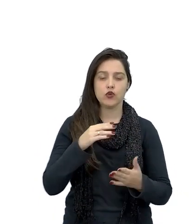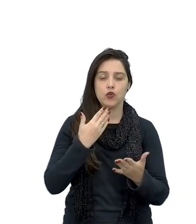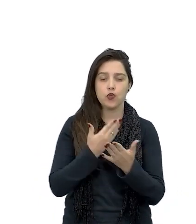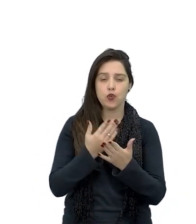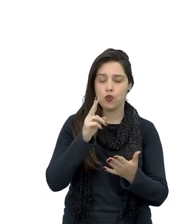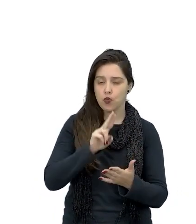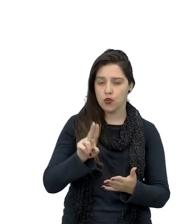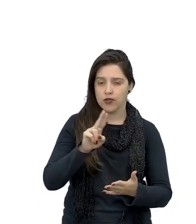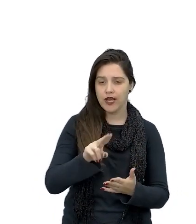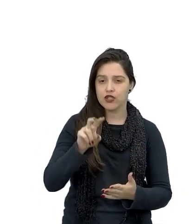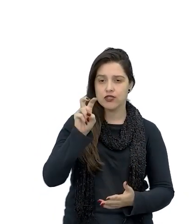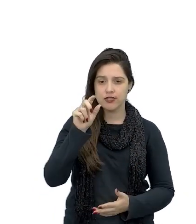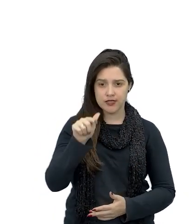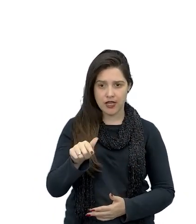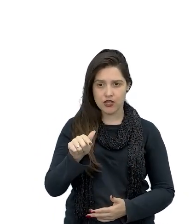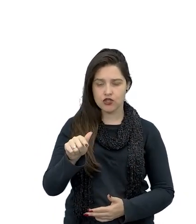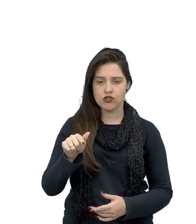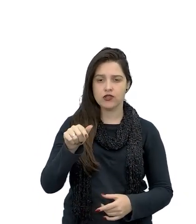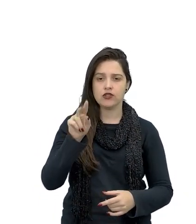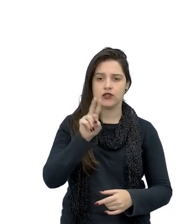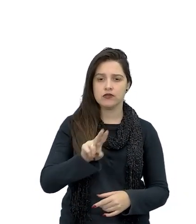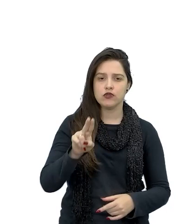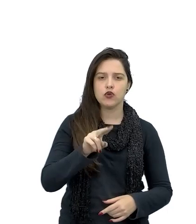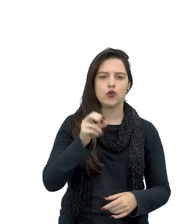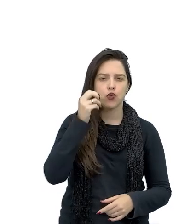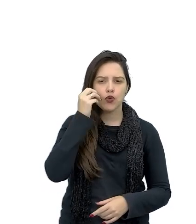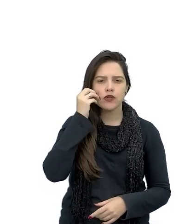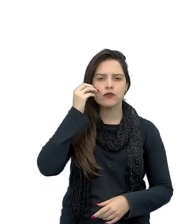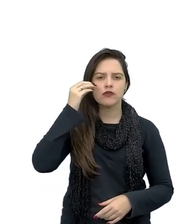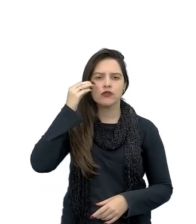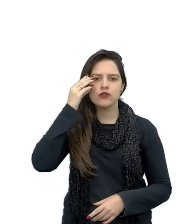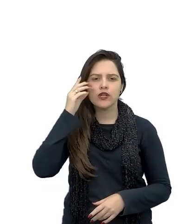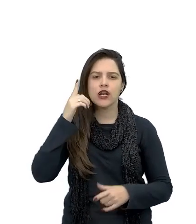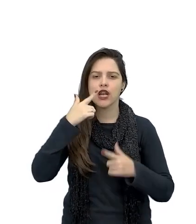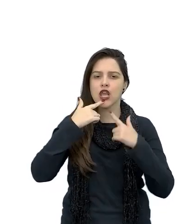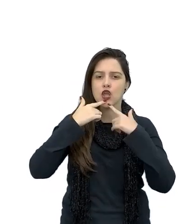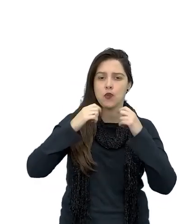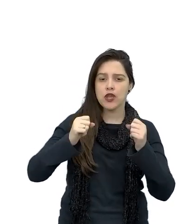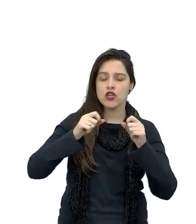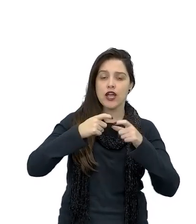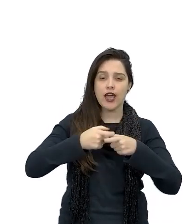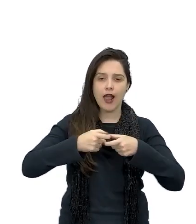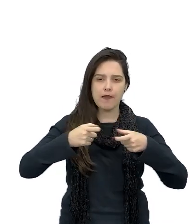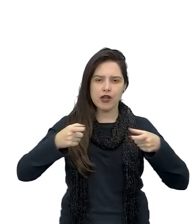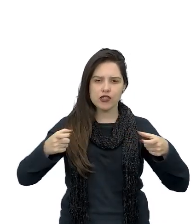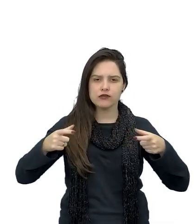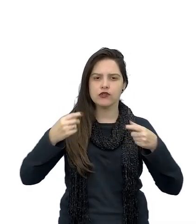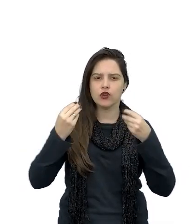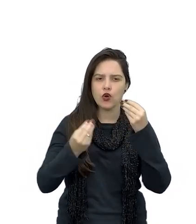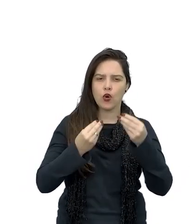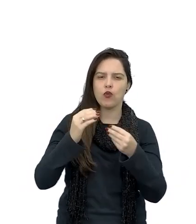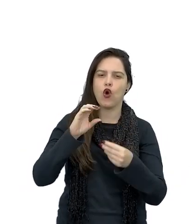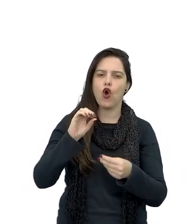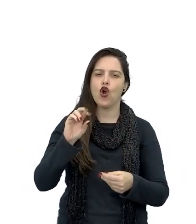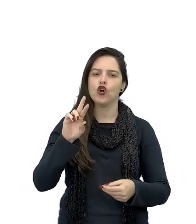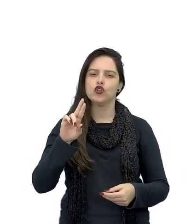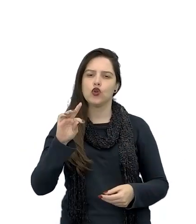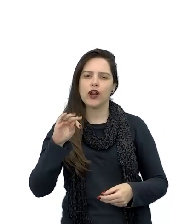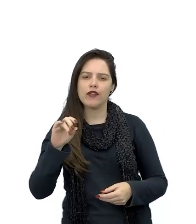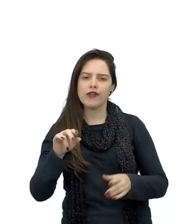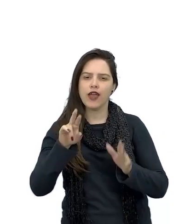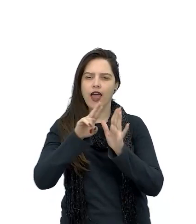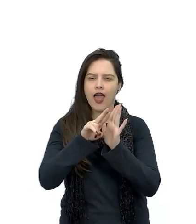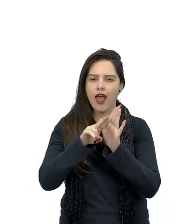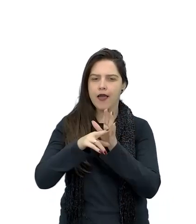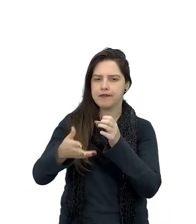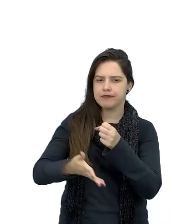7. Utilizar conhecimentos linguísticos e gramaticais, tais como ortografia, regras